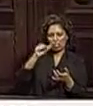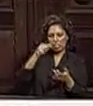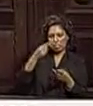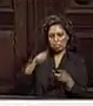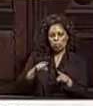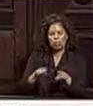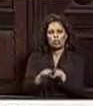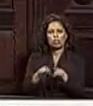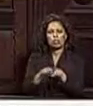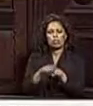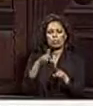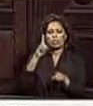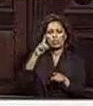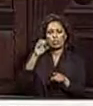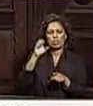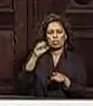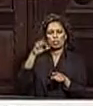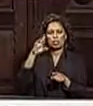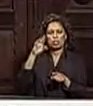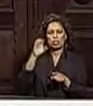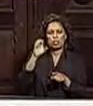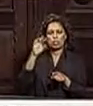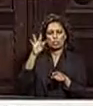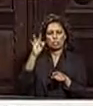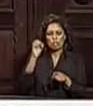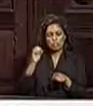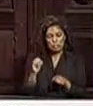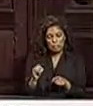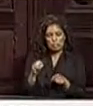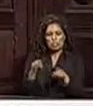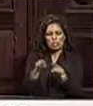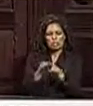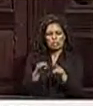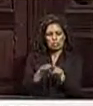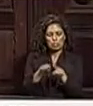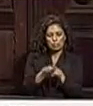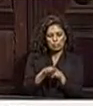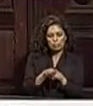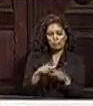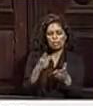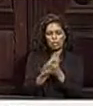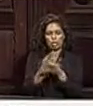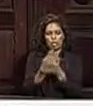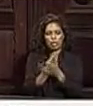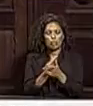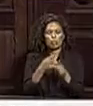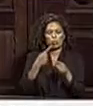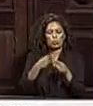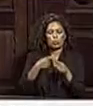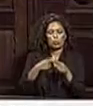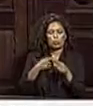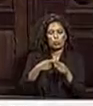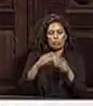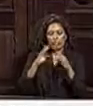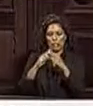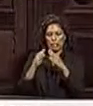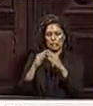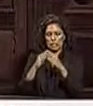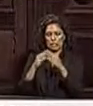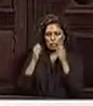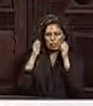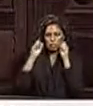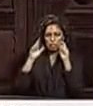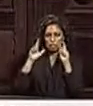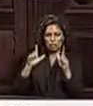decreto é uma coisa, mas nós podemos, primeiro, esta casa aqui, entrar com um projeto de decreto legislativo, tornando